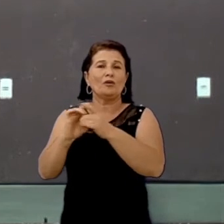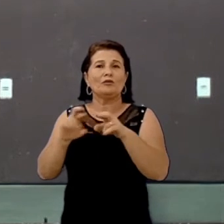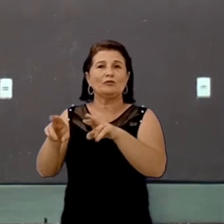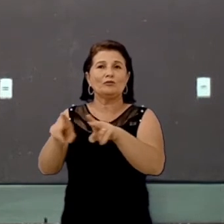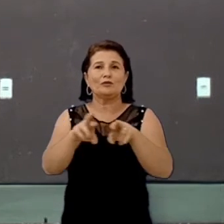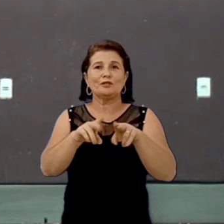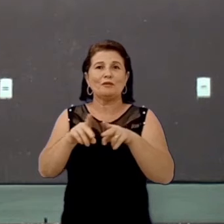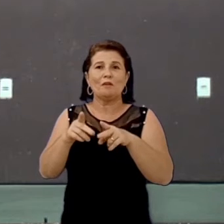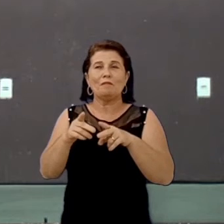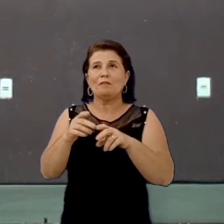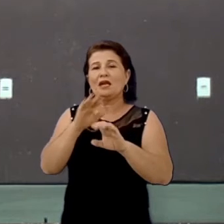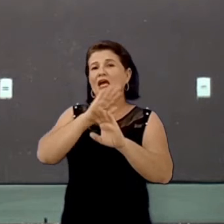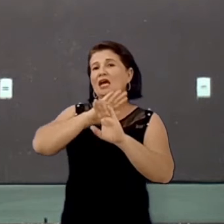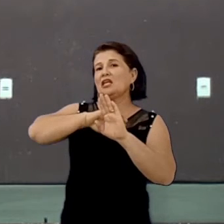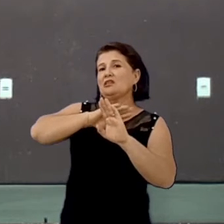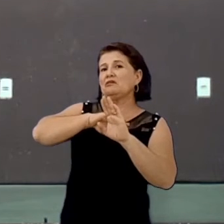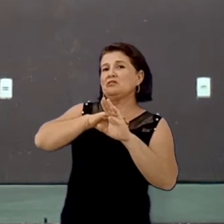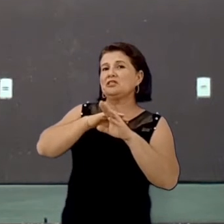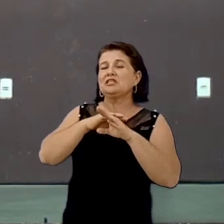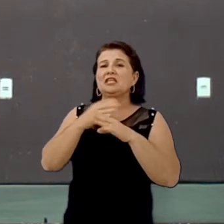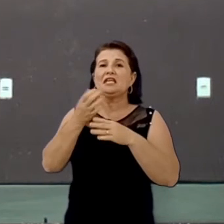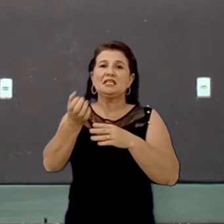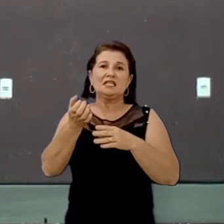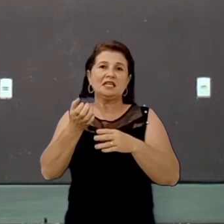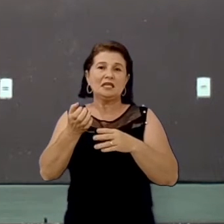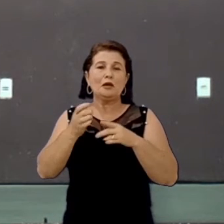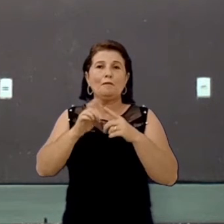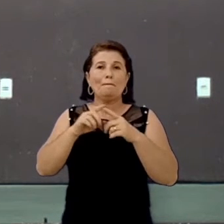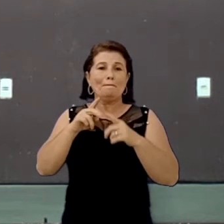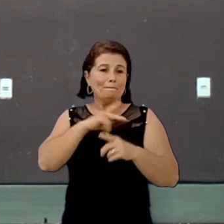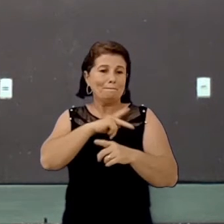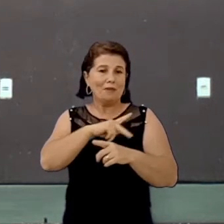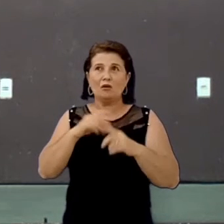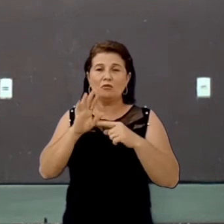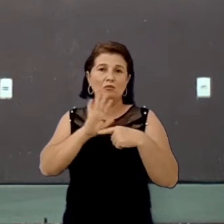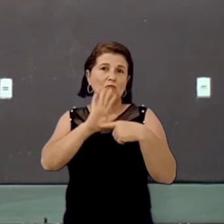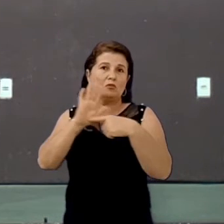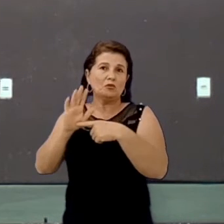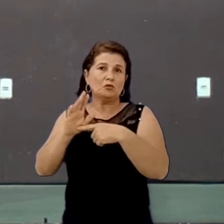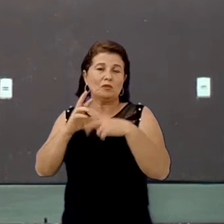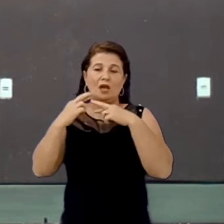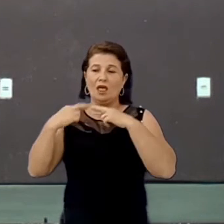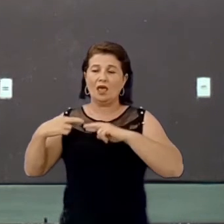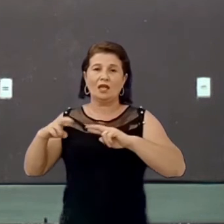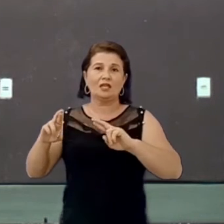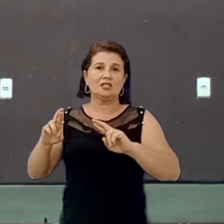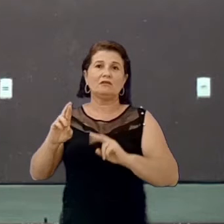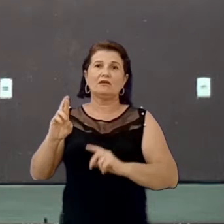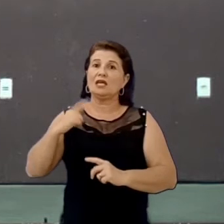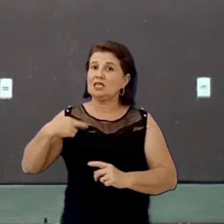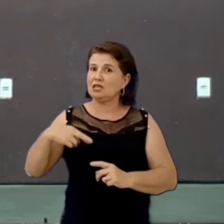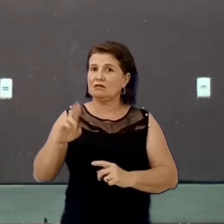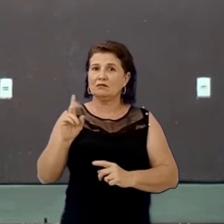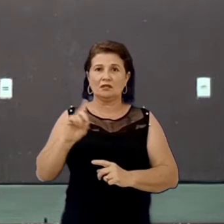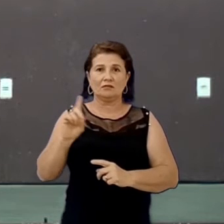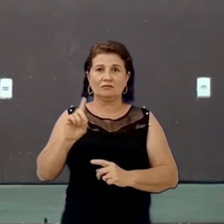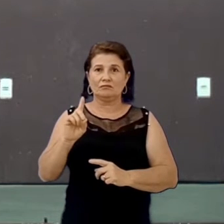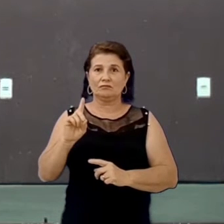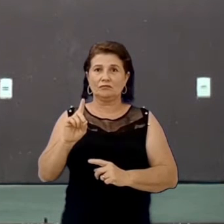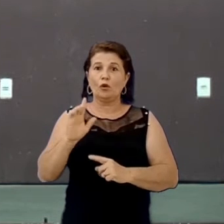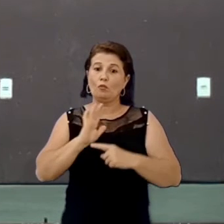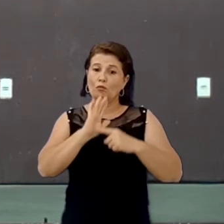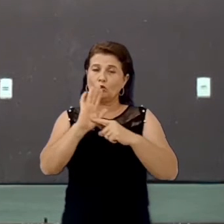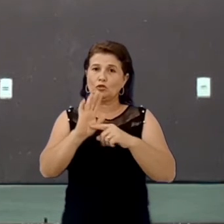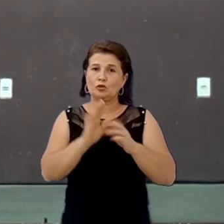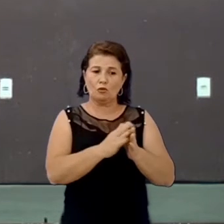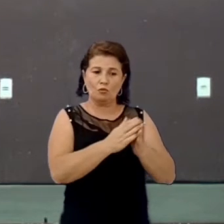as ideologias que eles seguiam, Paulo não apontou para religiões, não. O Evangelho,